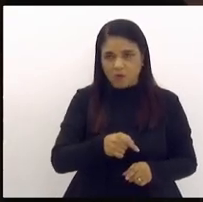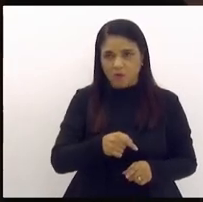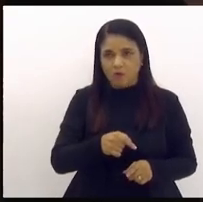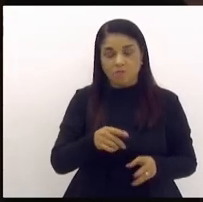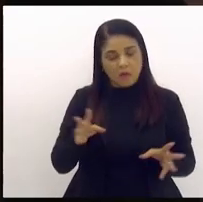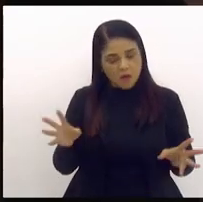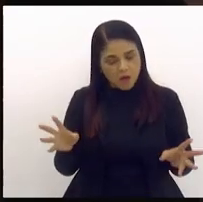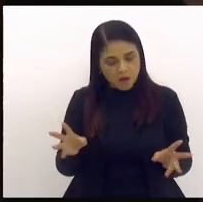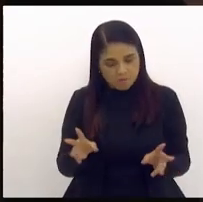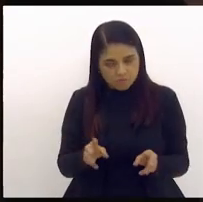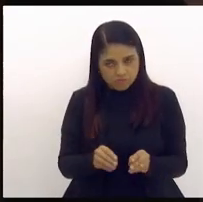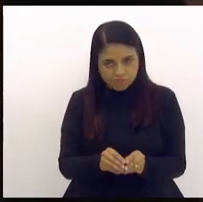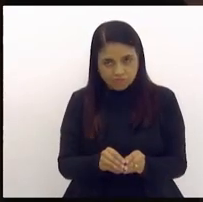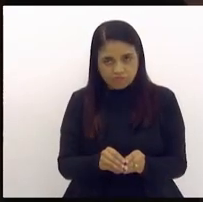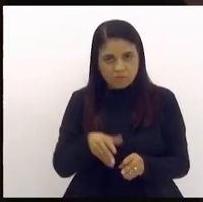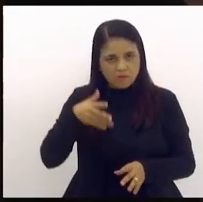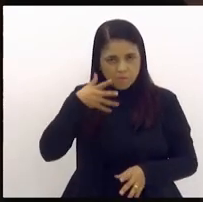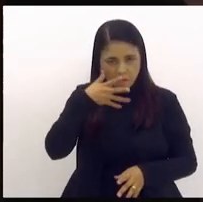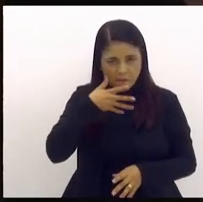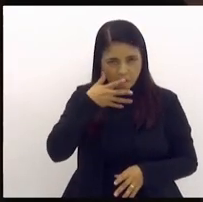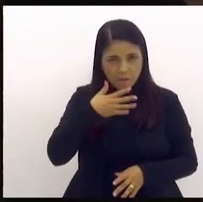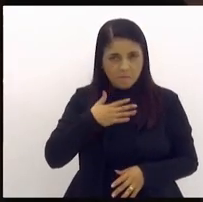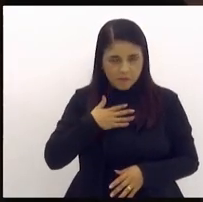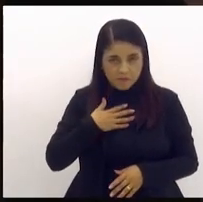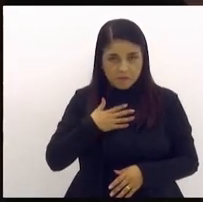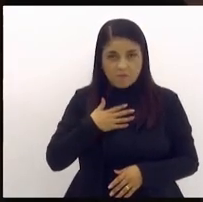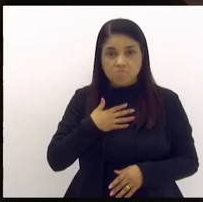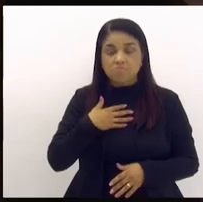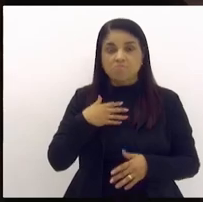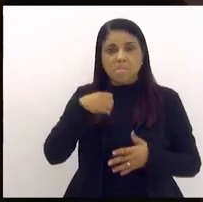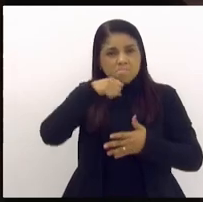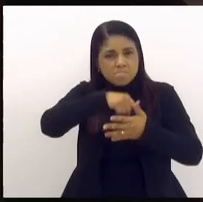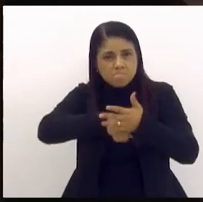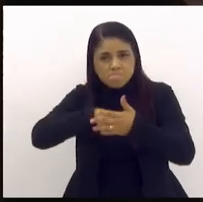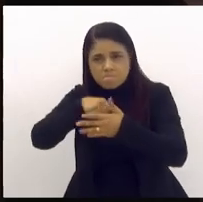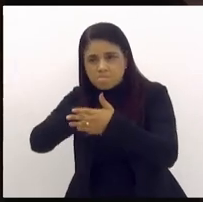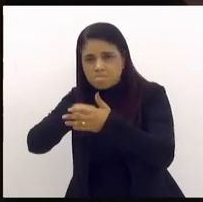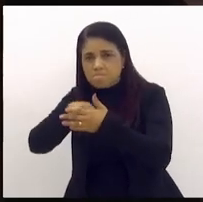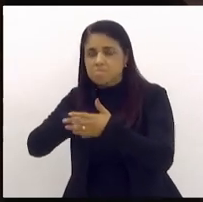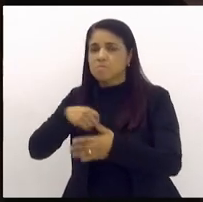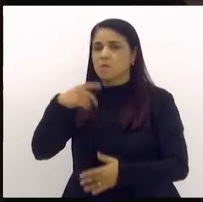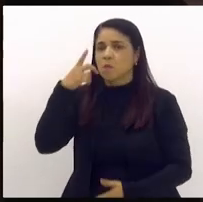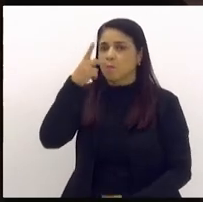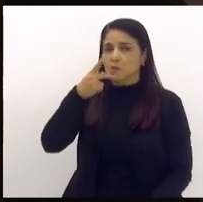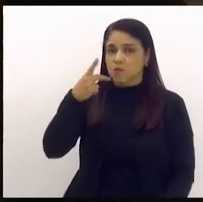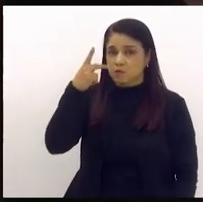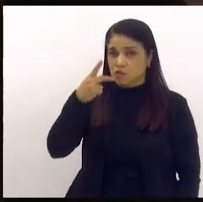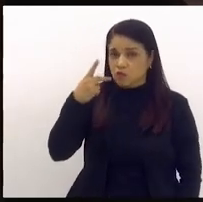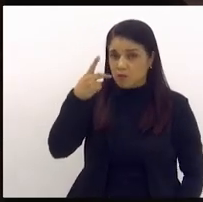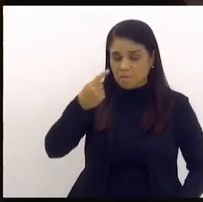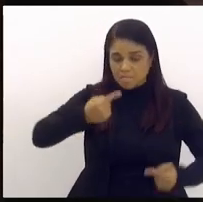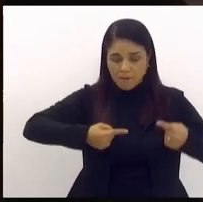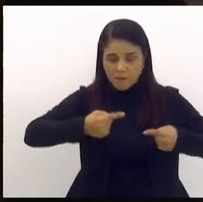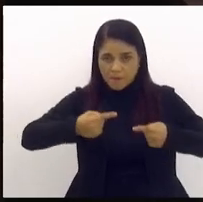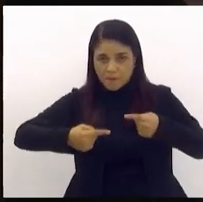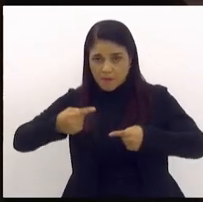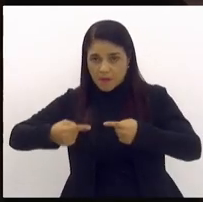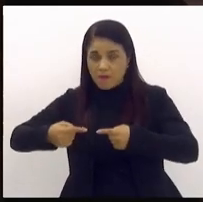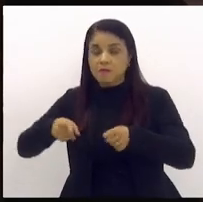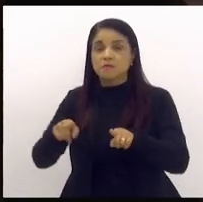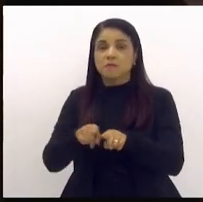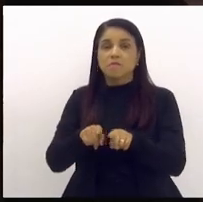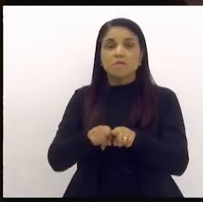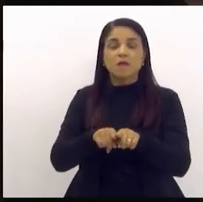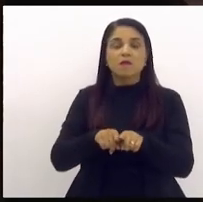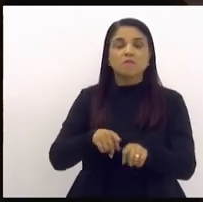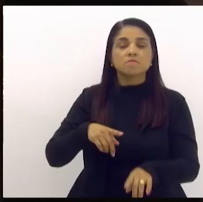a conclusão, que nós temos uma batalha política, mas antes de mais nada, uma batalha